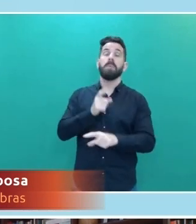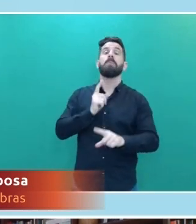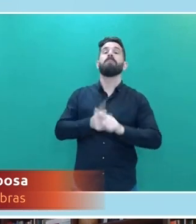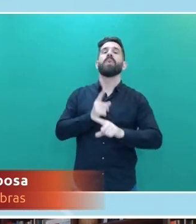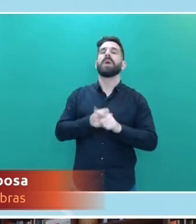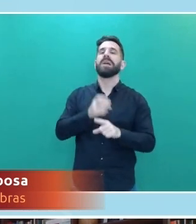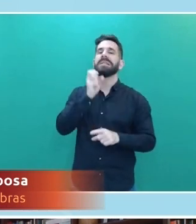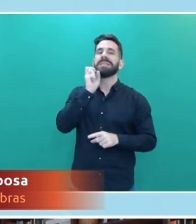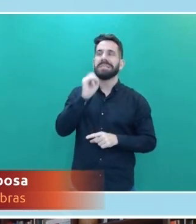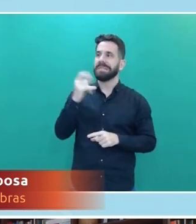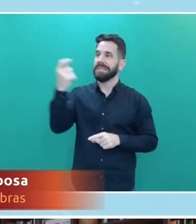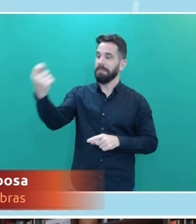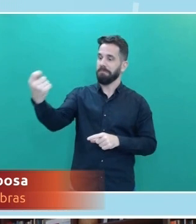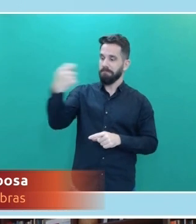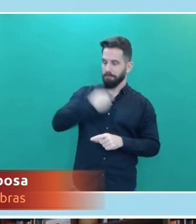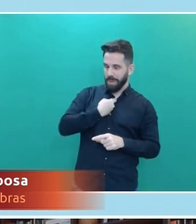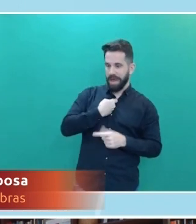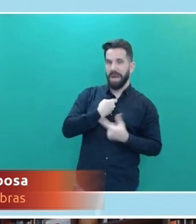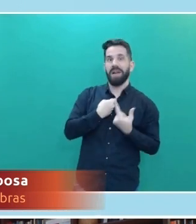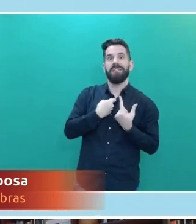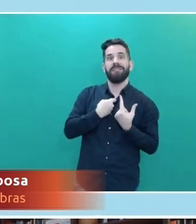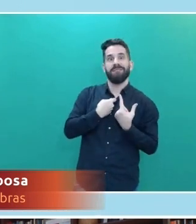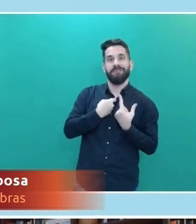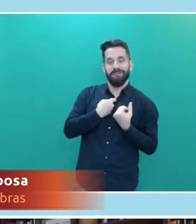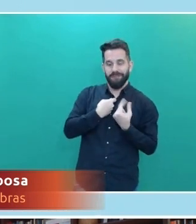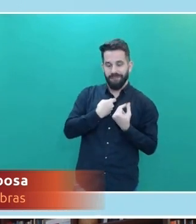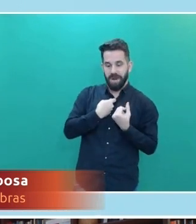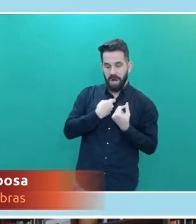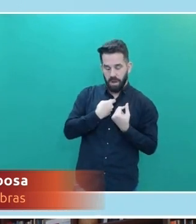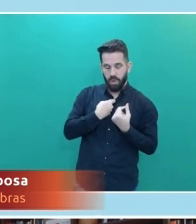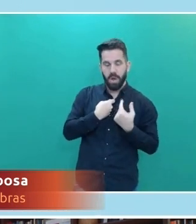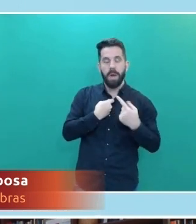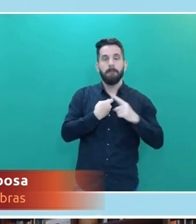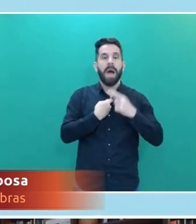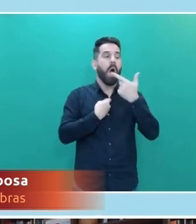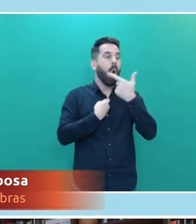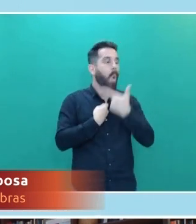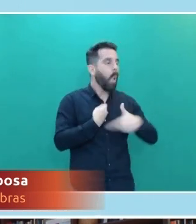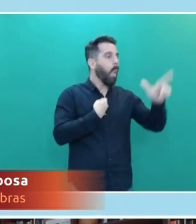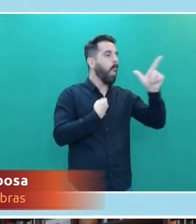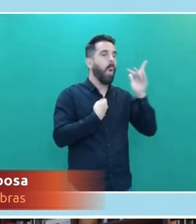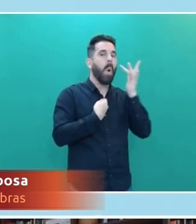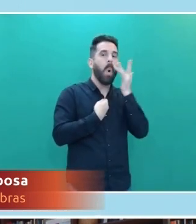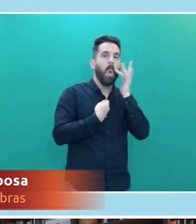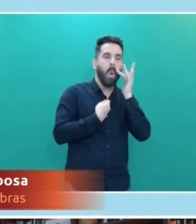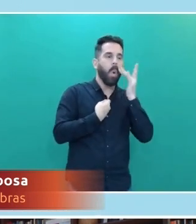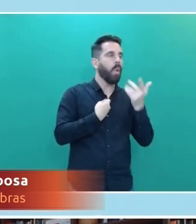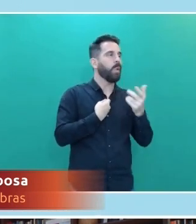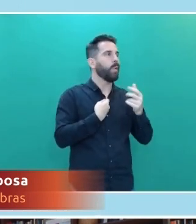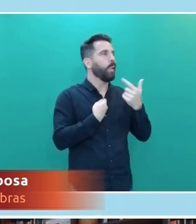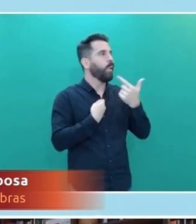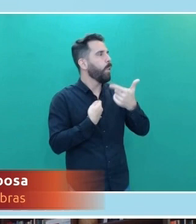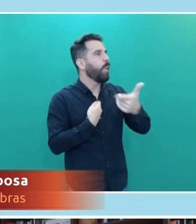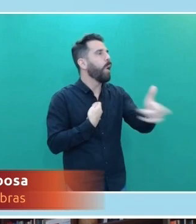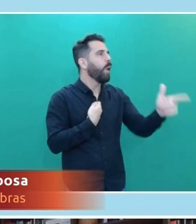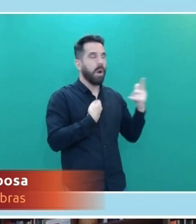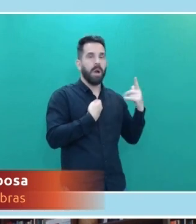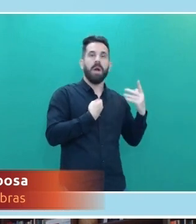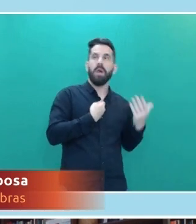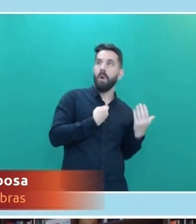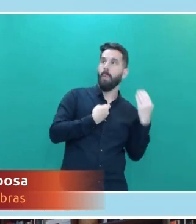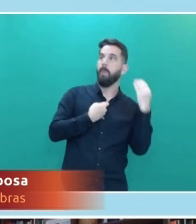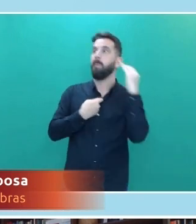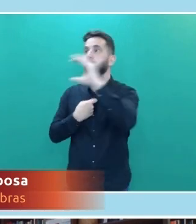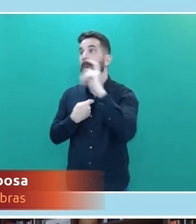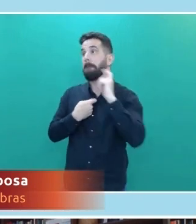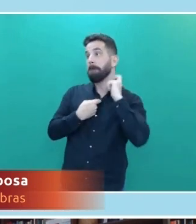mas a gente tiver que pagar nossas dívidas em outra, isso já foi feito na nossa história e não foi muito bom, né? A